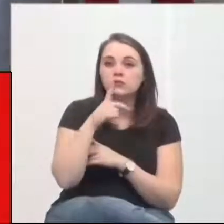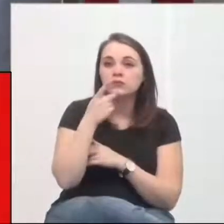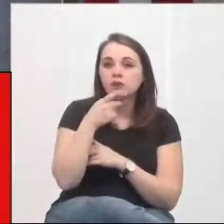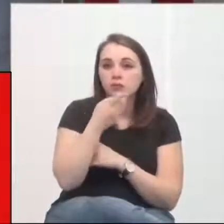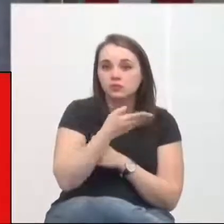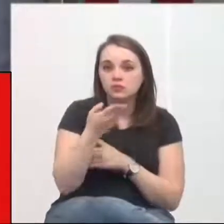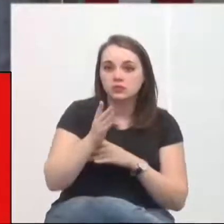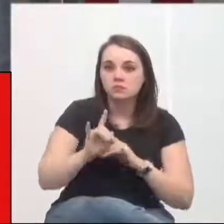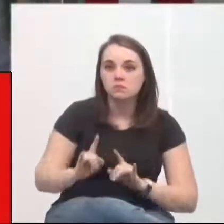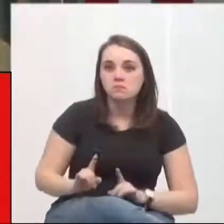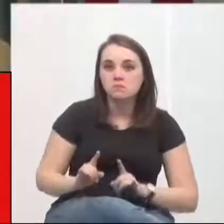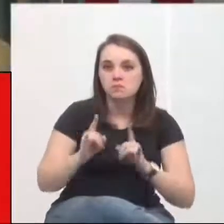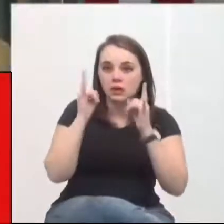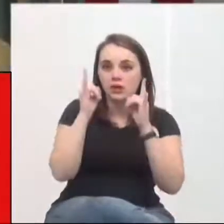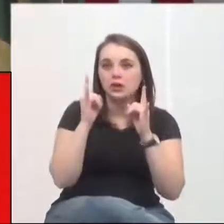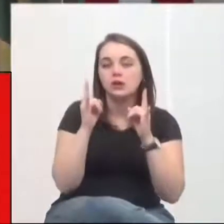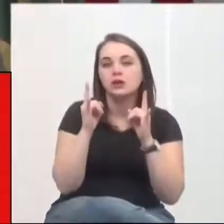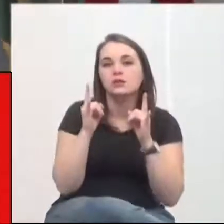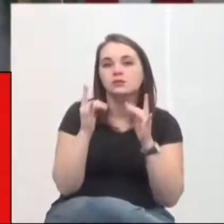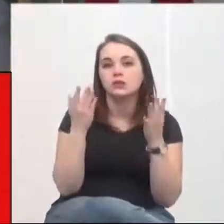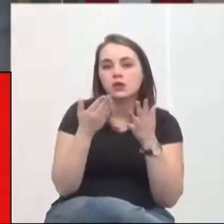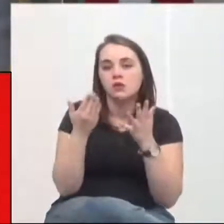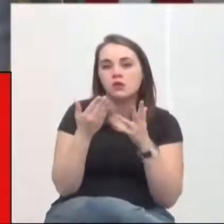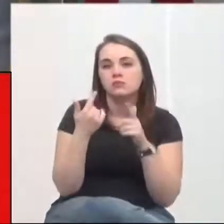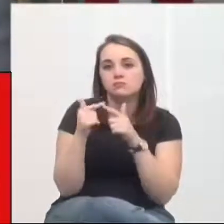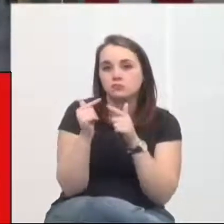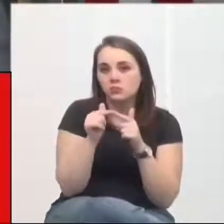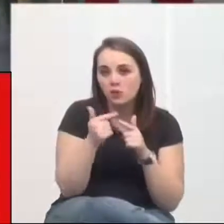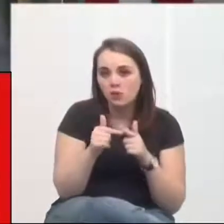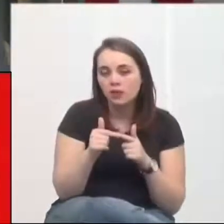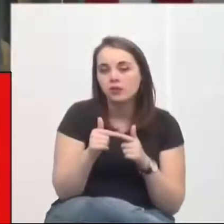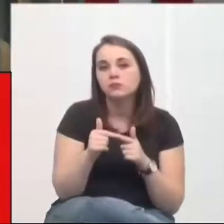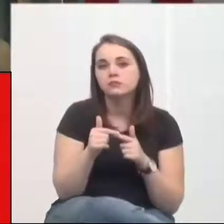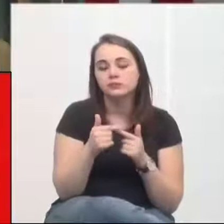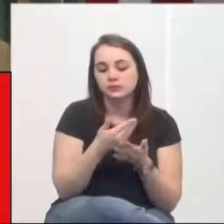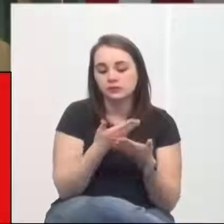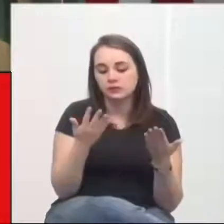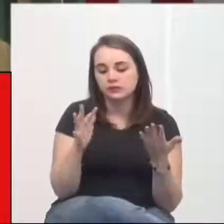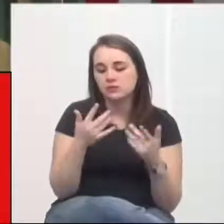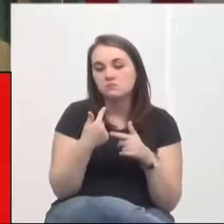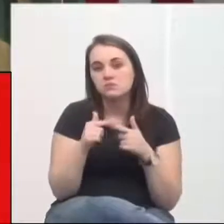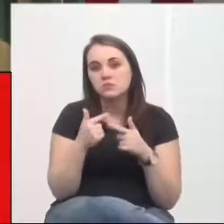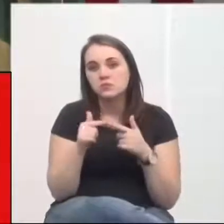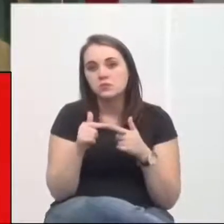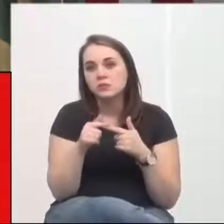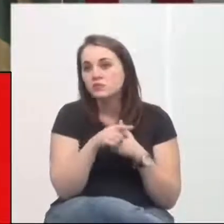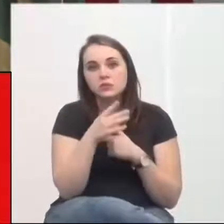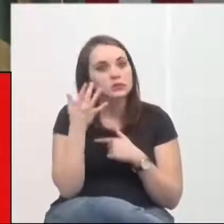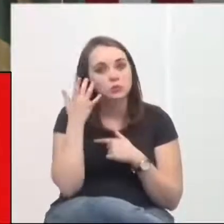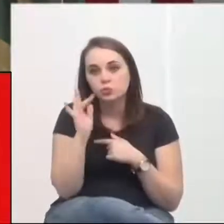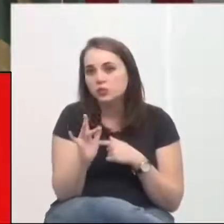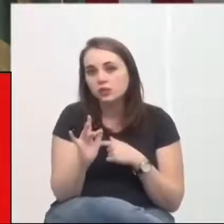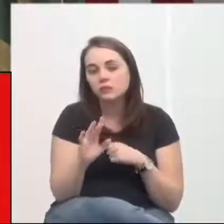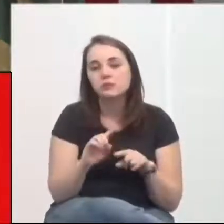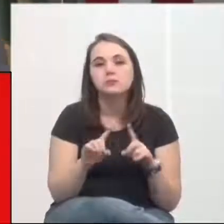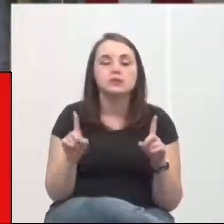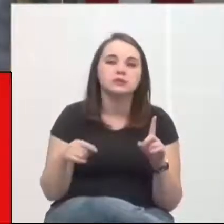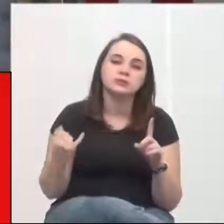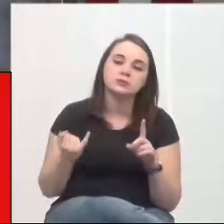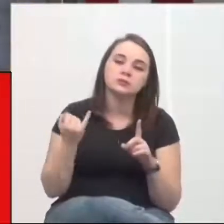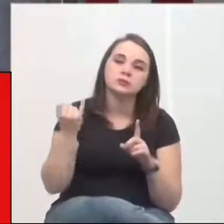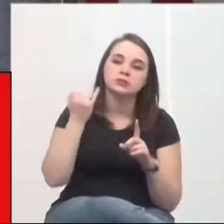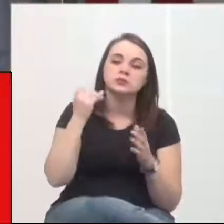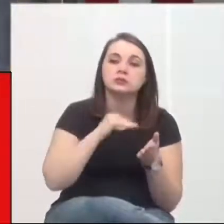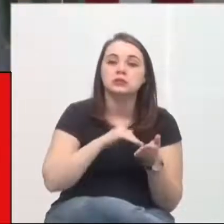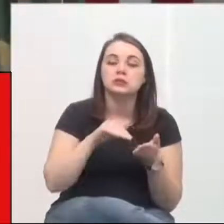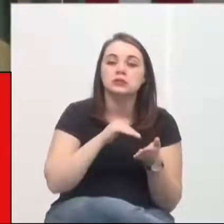prédio, decorrência do canal auxiliar, que vem sofrendo bastante. Então, às vezes, são problemas que muitas vezes você não tem nem conhecimento. Mas é importante. E o secretário,